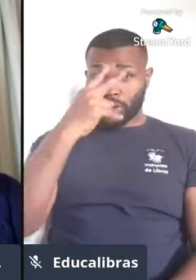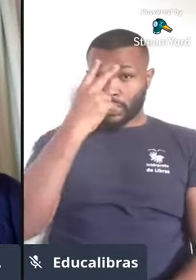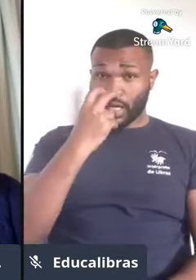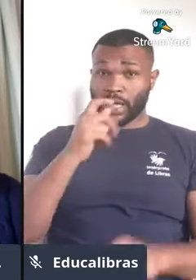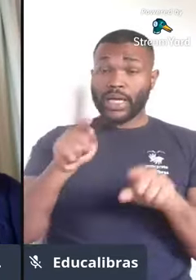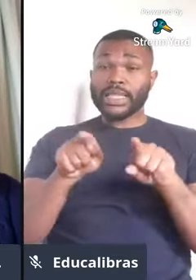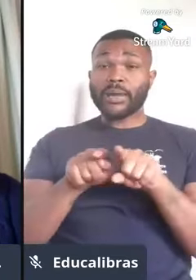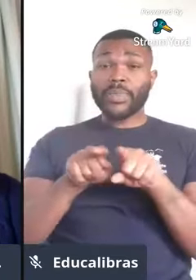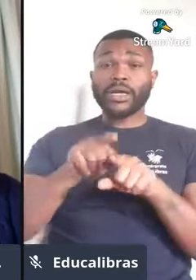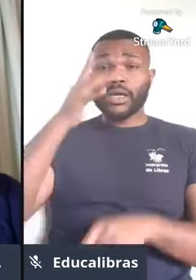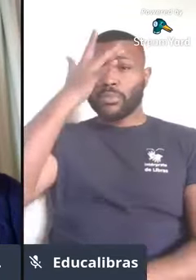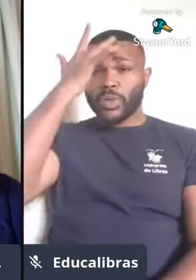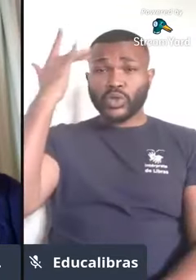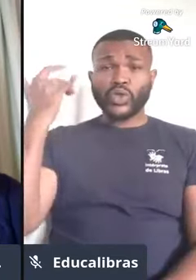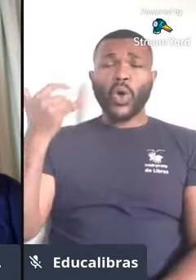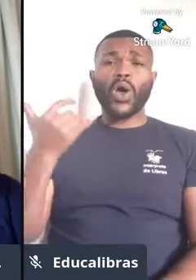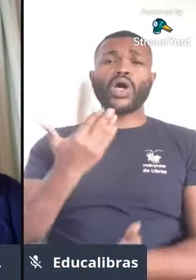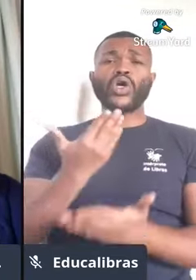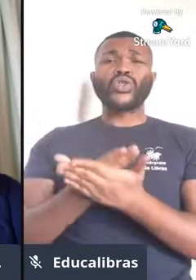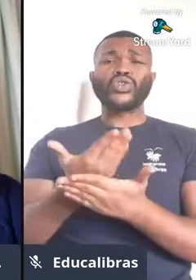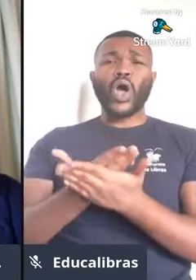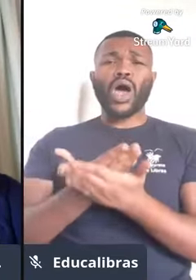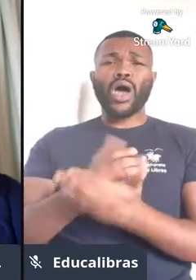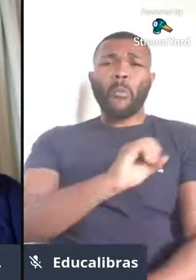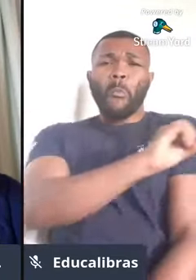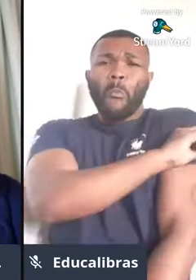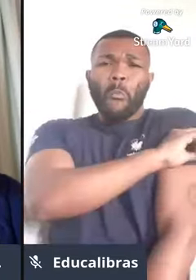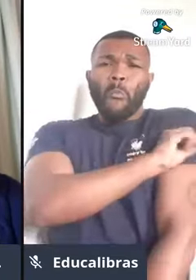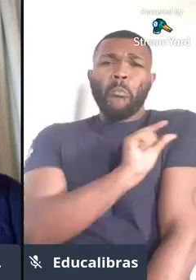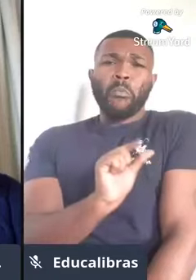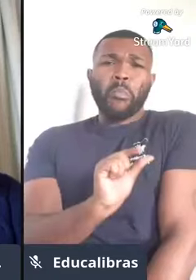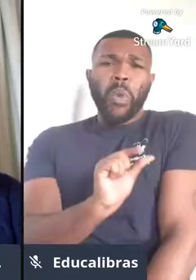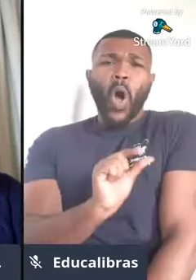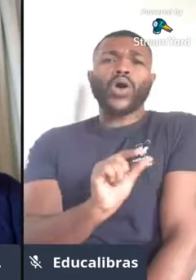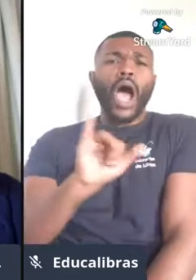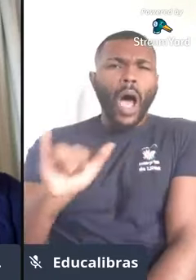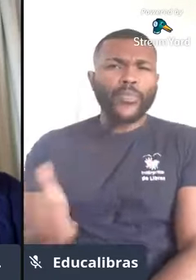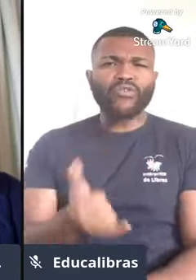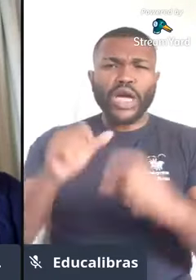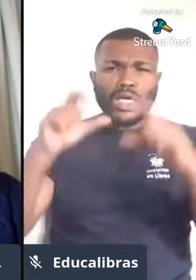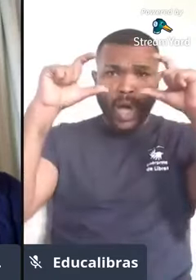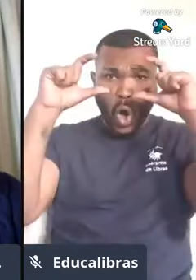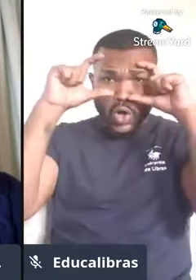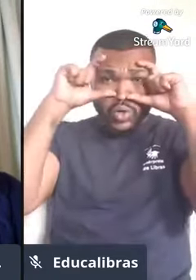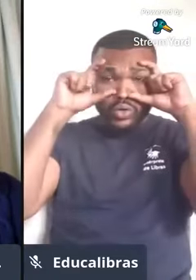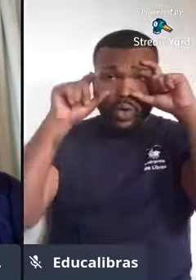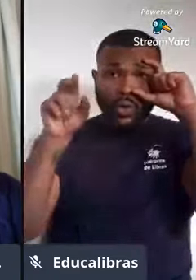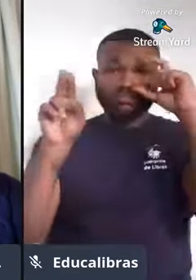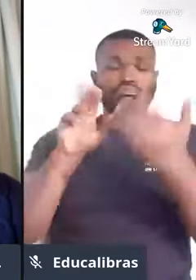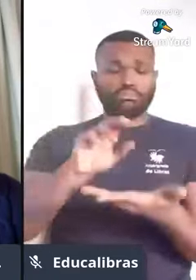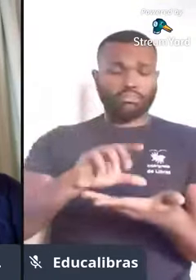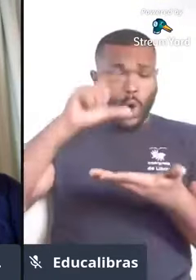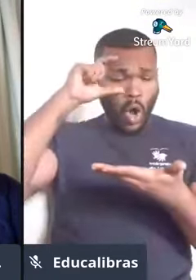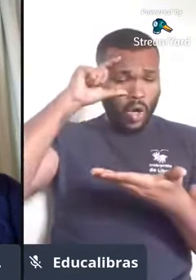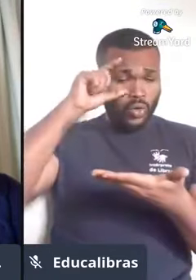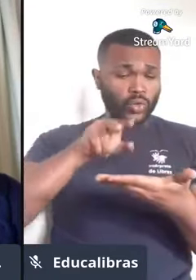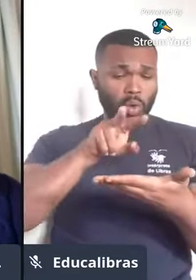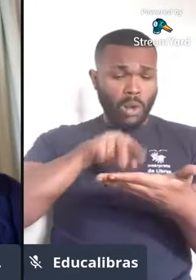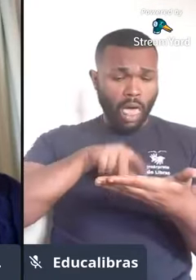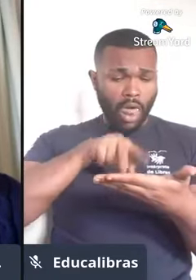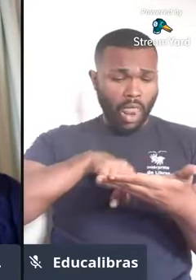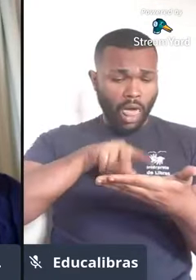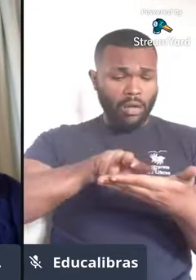escolaridade têm tirado proveito desses óculos que fazem a leitura dos livros. Então, eu acho que são iniciativas muito interessantes. Eu acho que